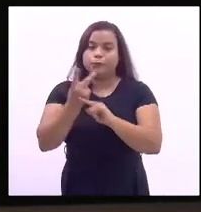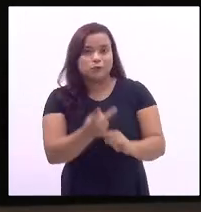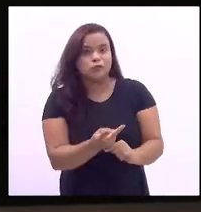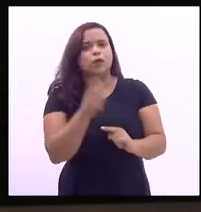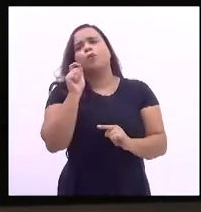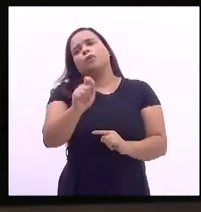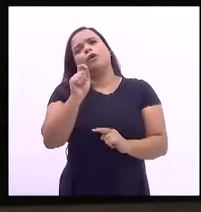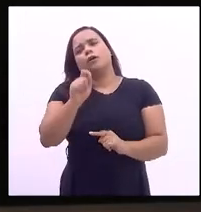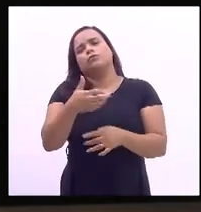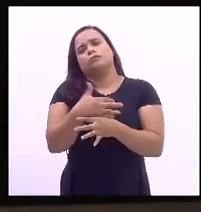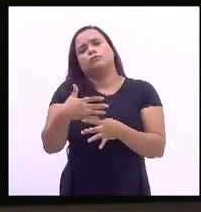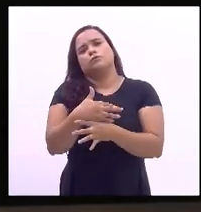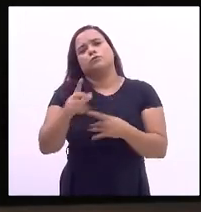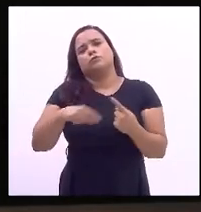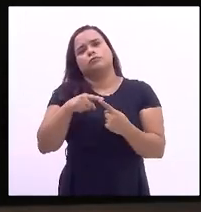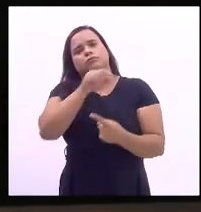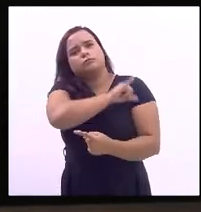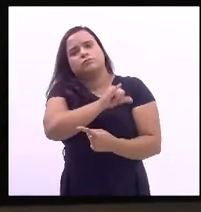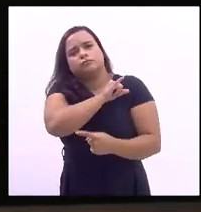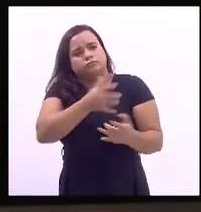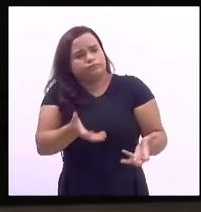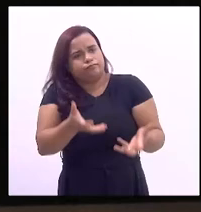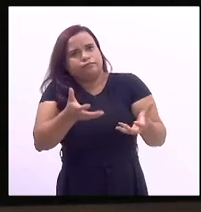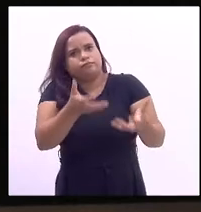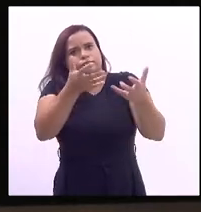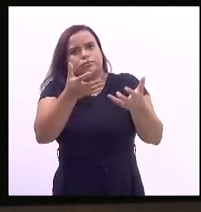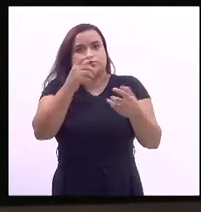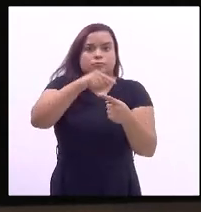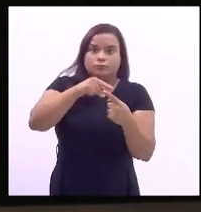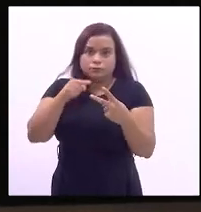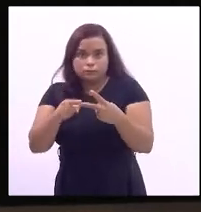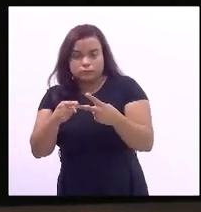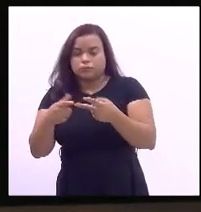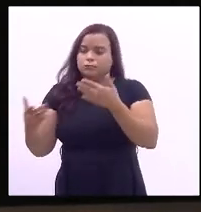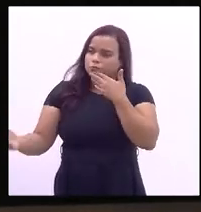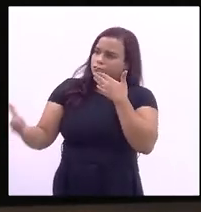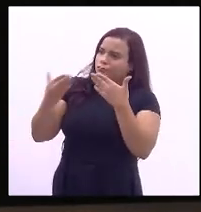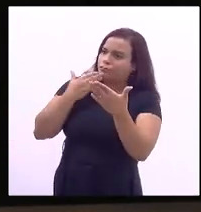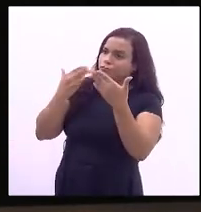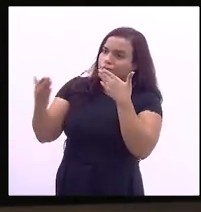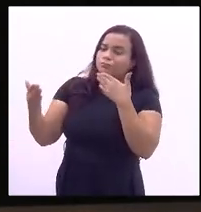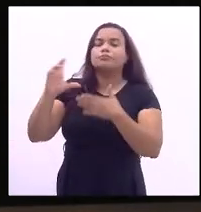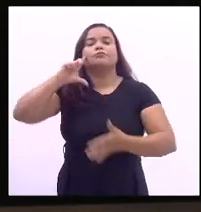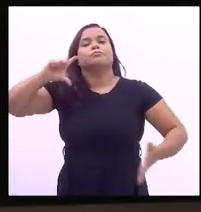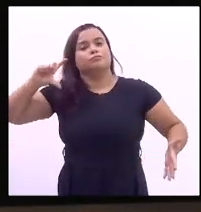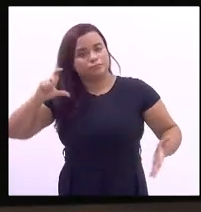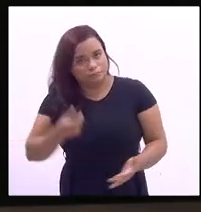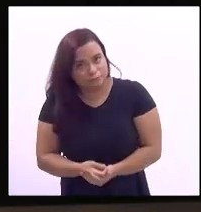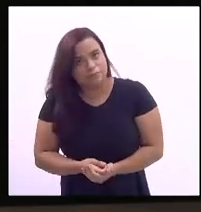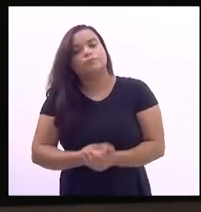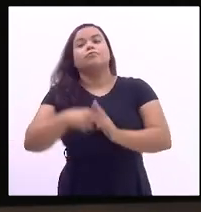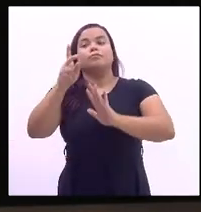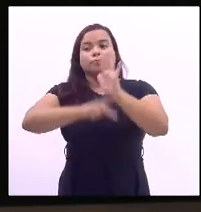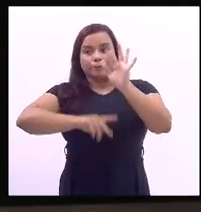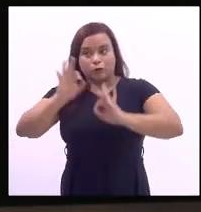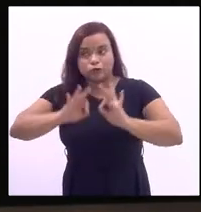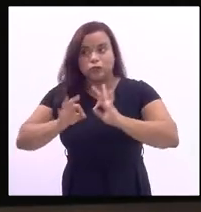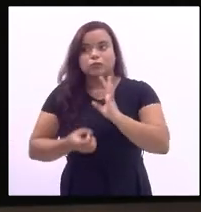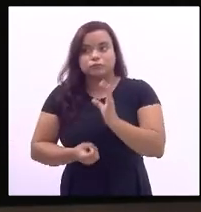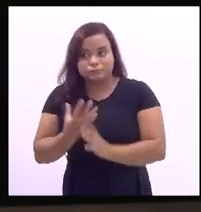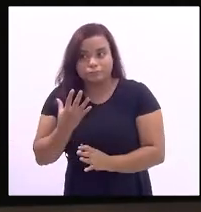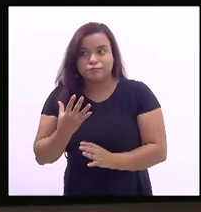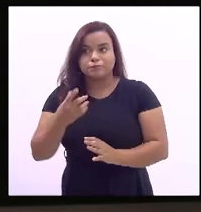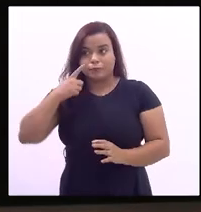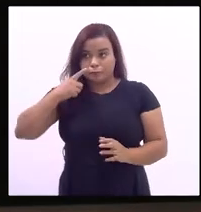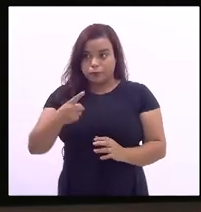vou a cidade do Rio de Janeiro e aí os dois conjuntamente elaborar um projeto e